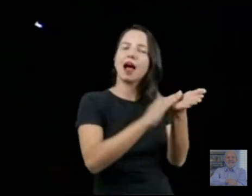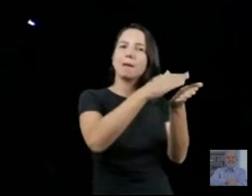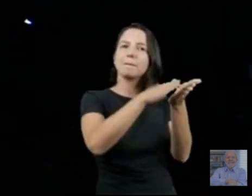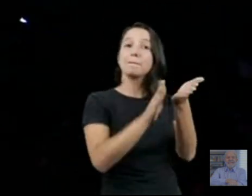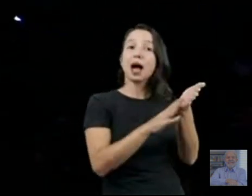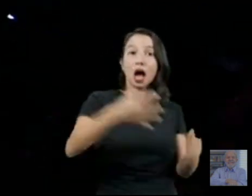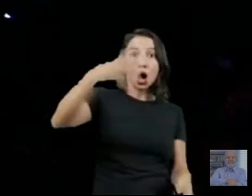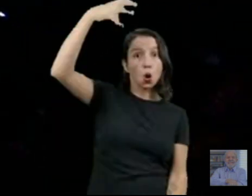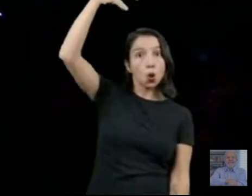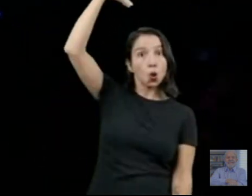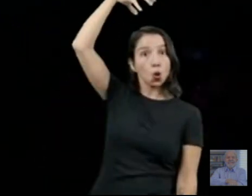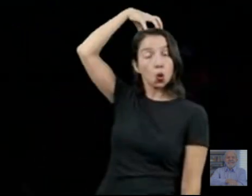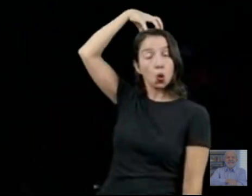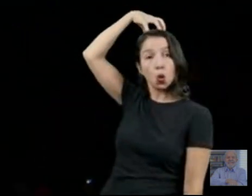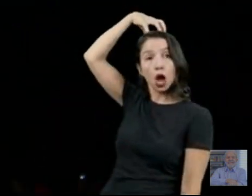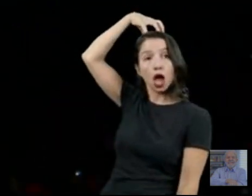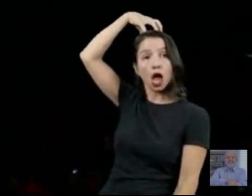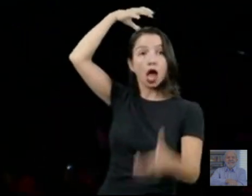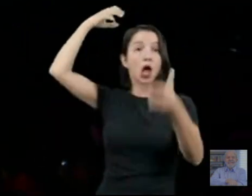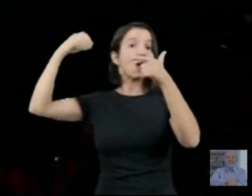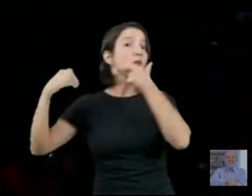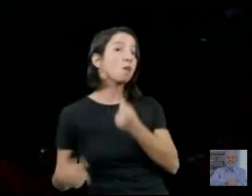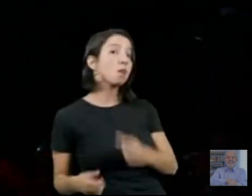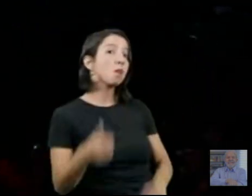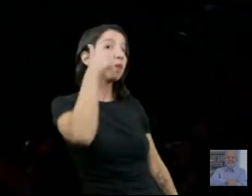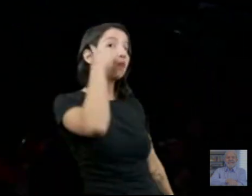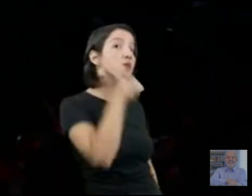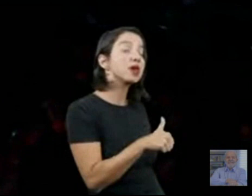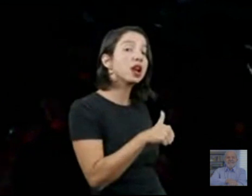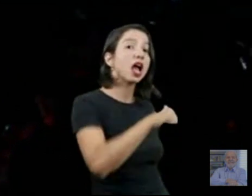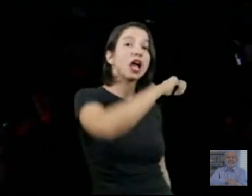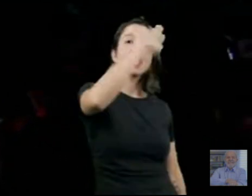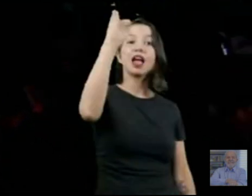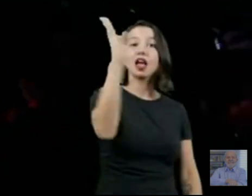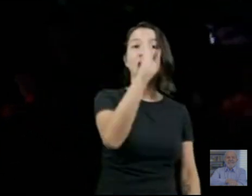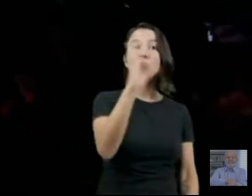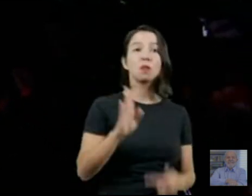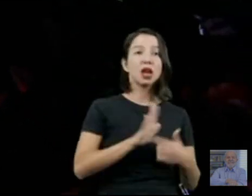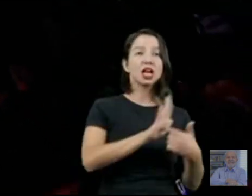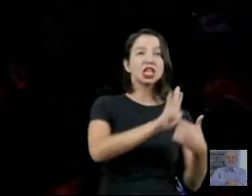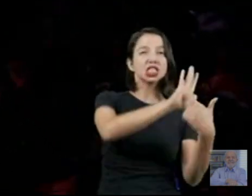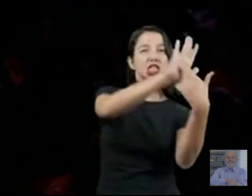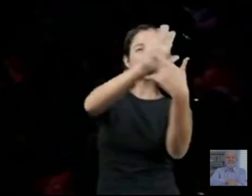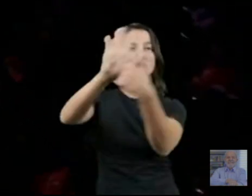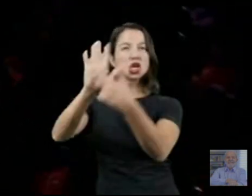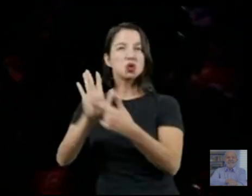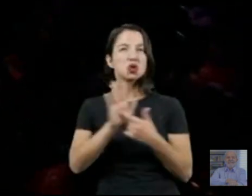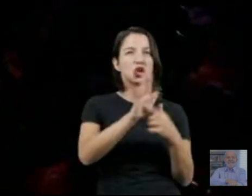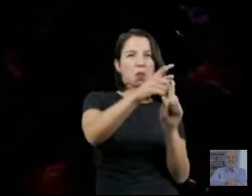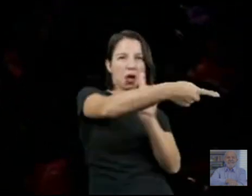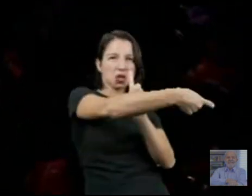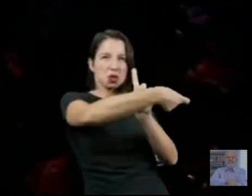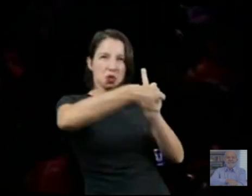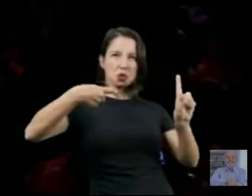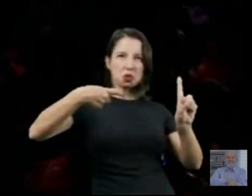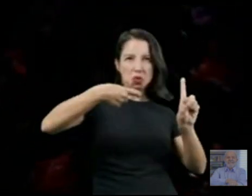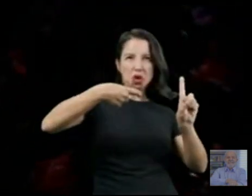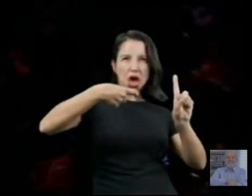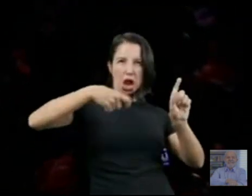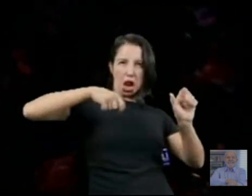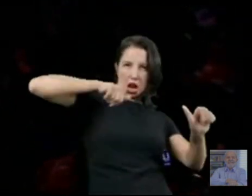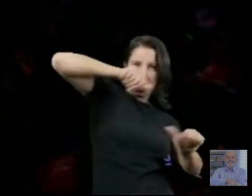um Brasil a cada instante, quilombo trópico mutante, com um clube em cada